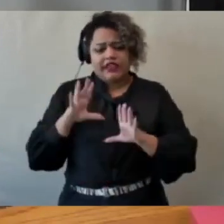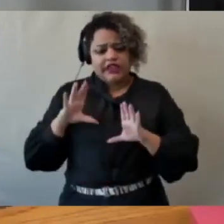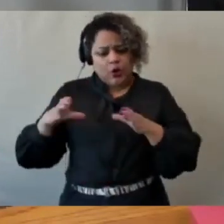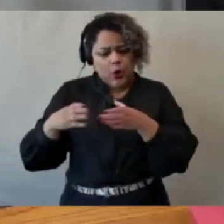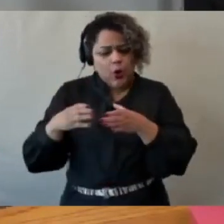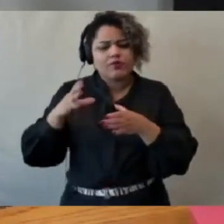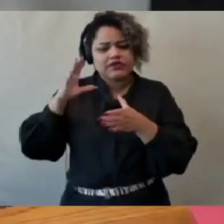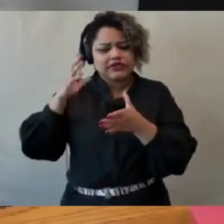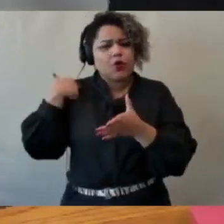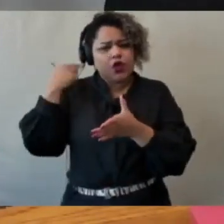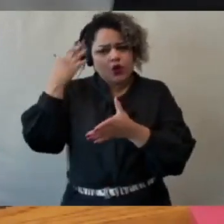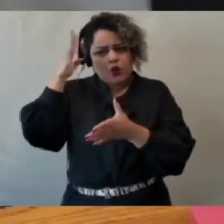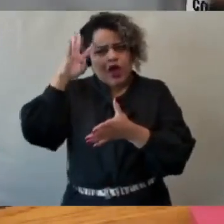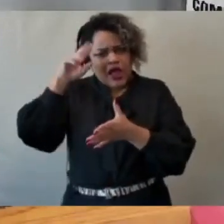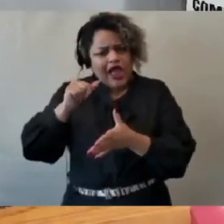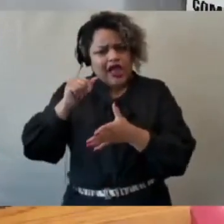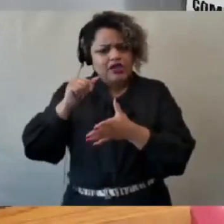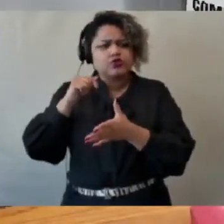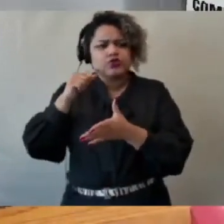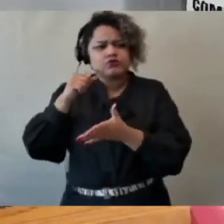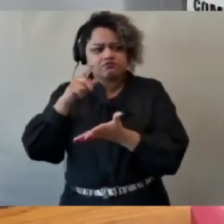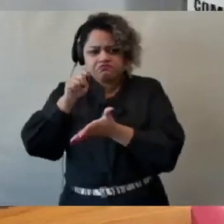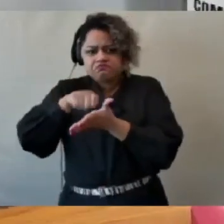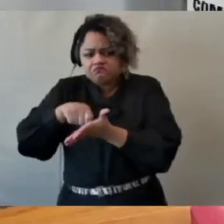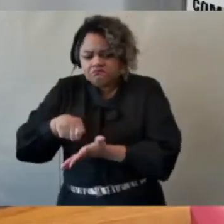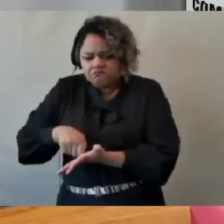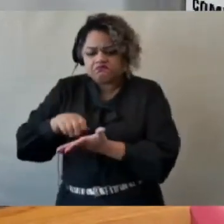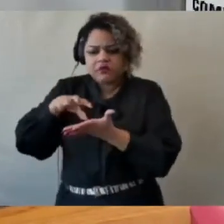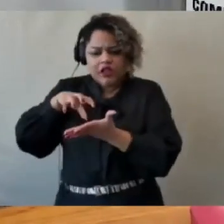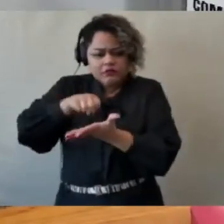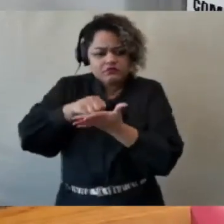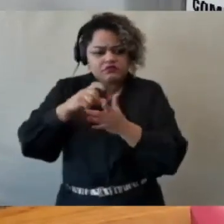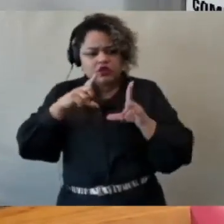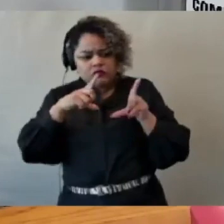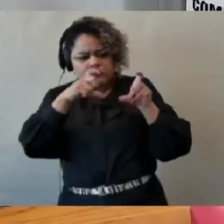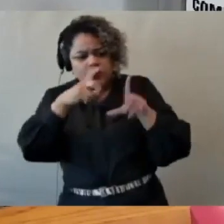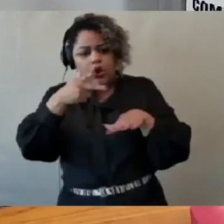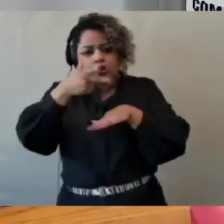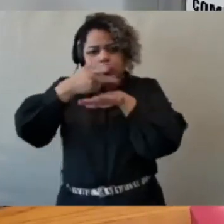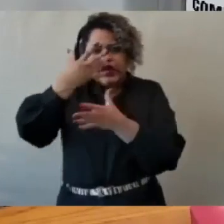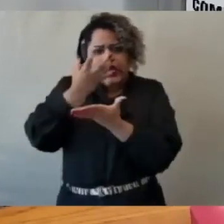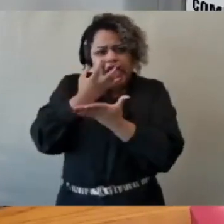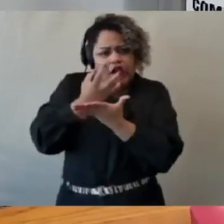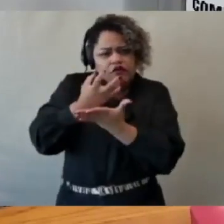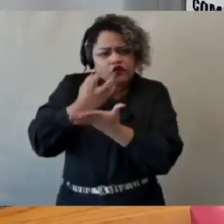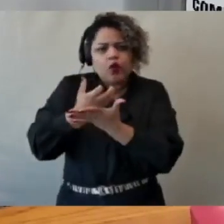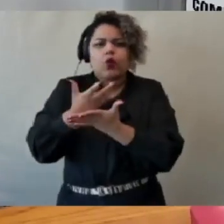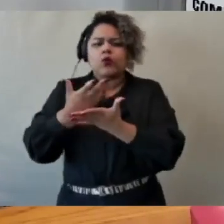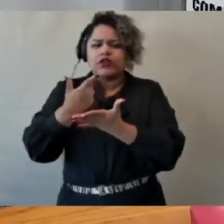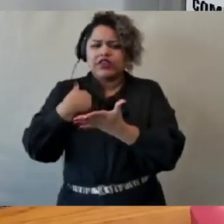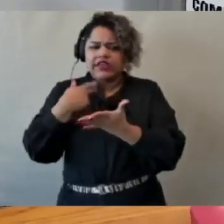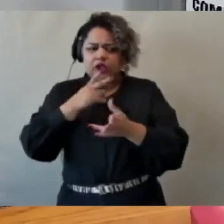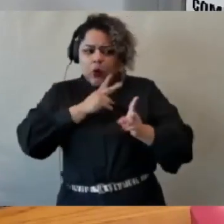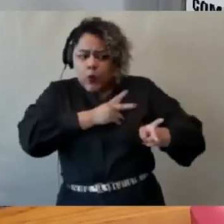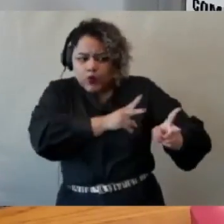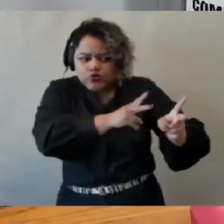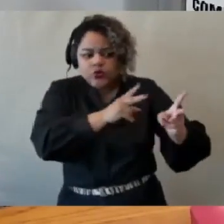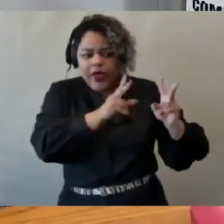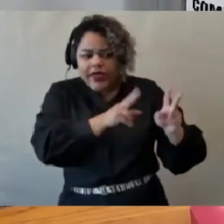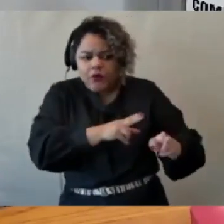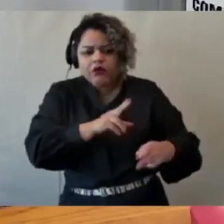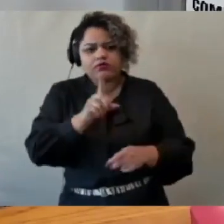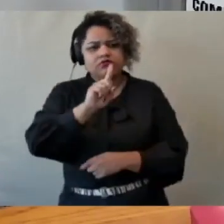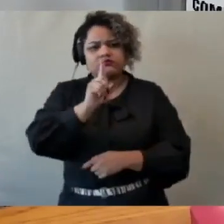isso, gravado, tirado foto, e não vai ficar desse jeito, né?